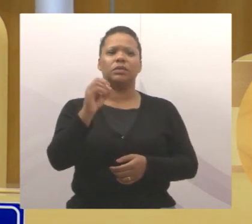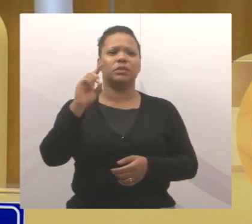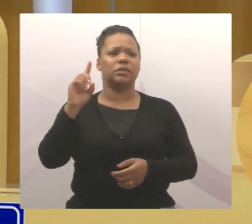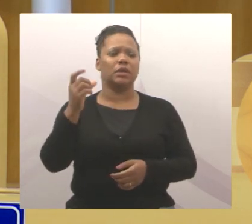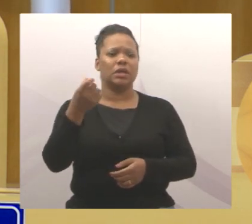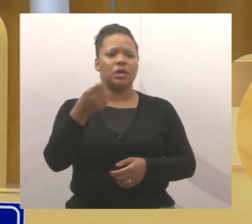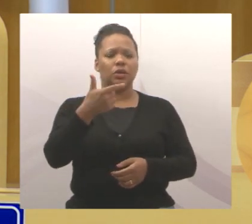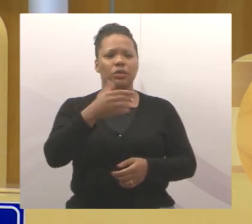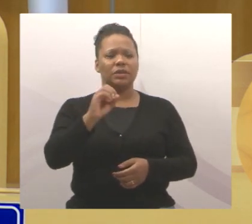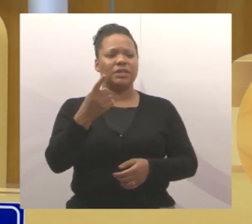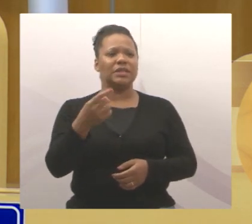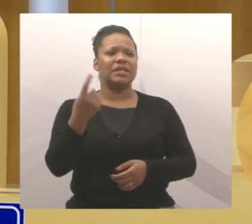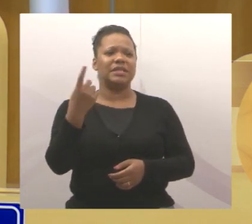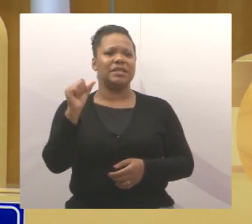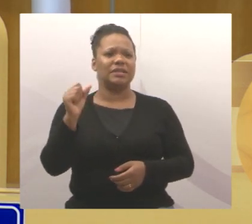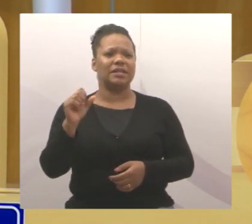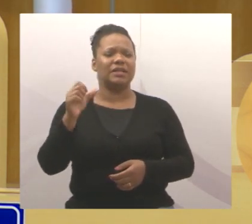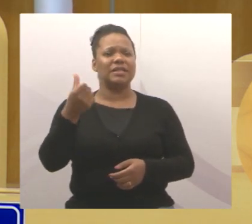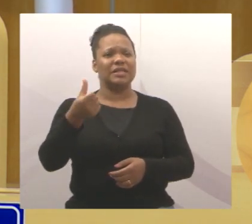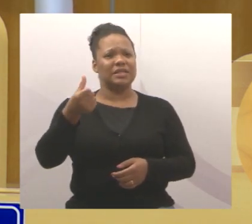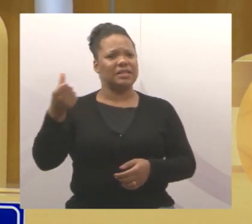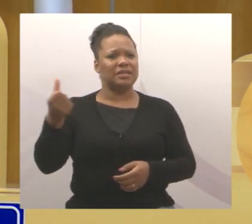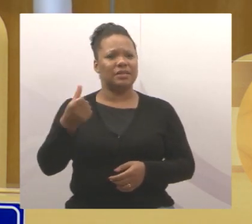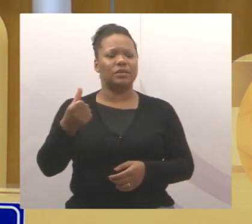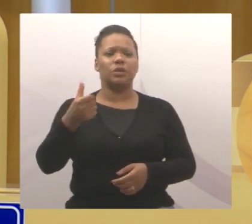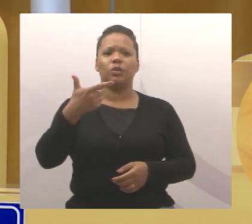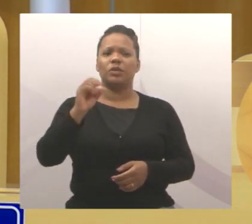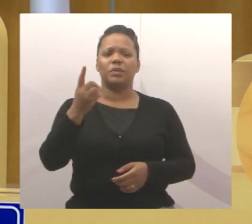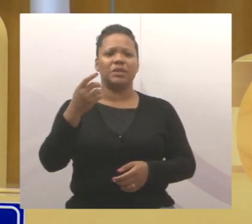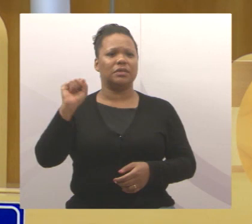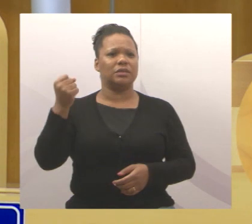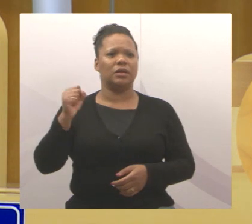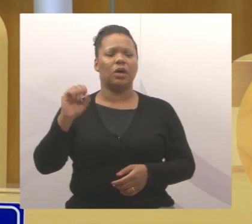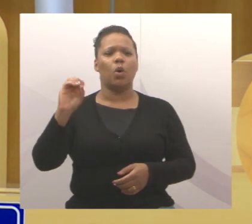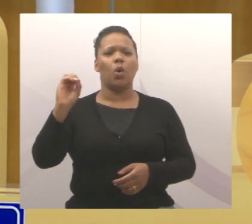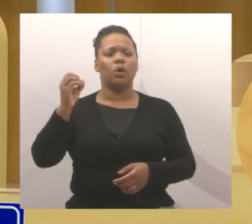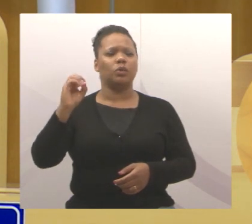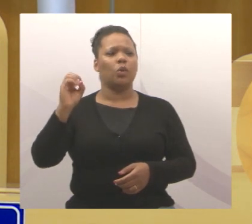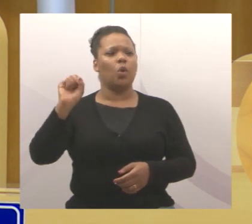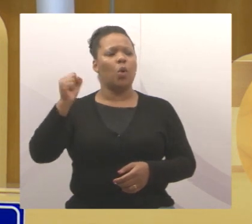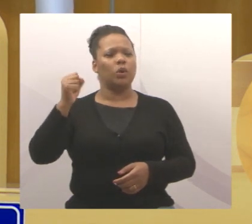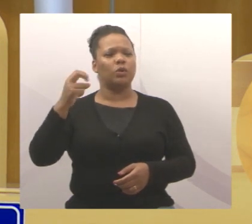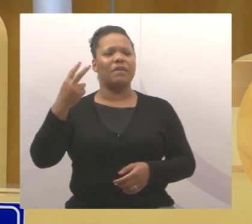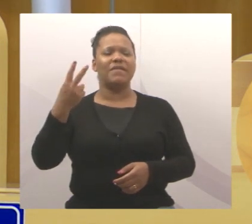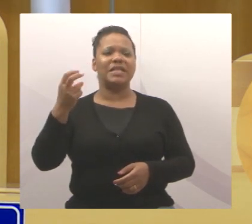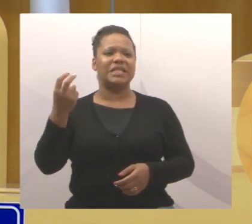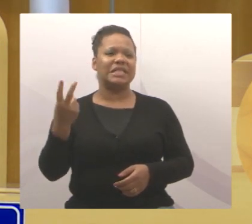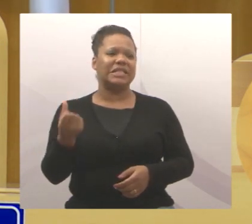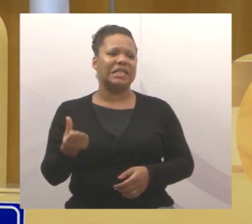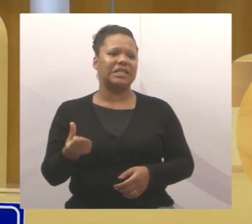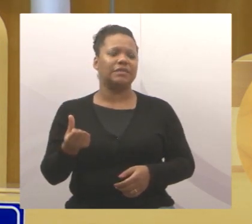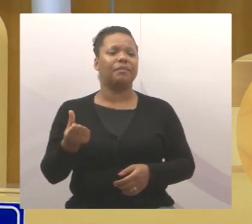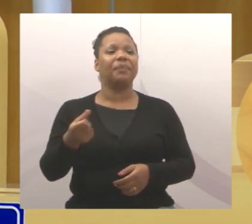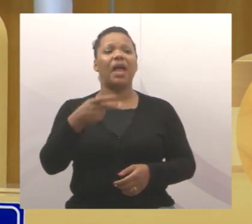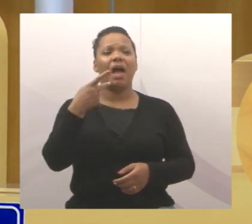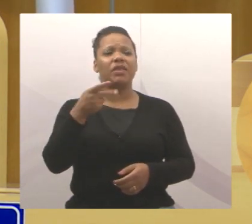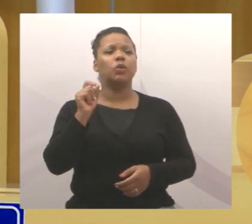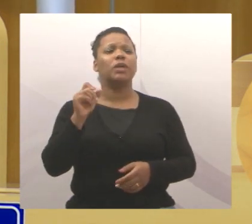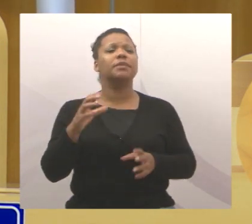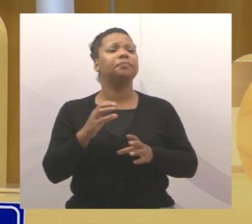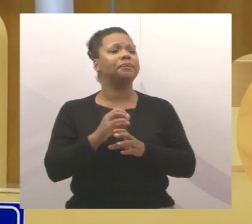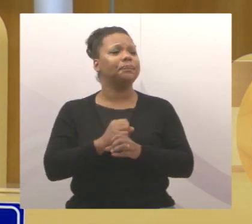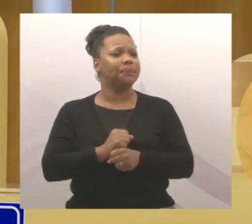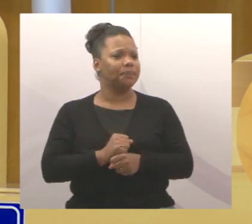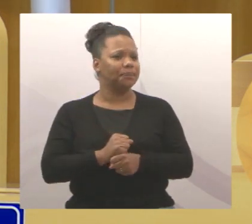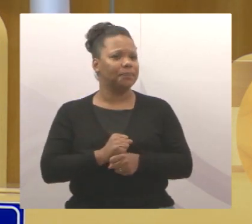206, 16, 32, 66, 2018, 8, 26, disseram o seguinte: